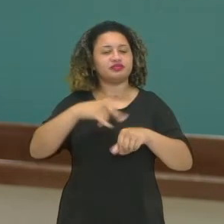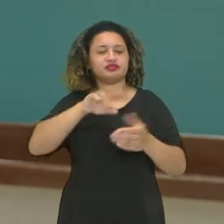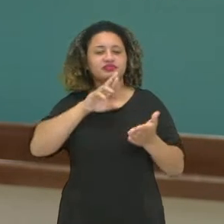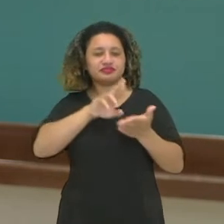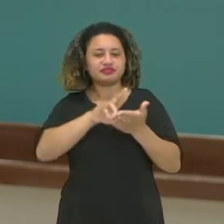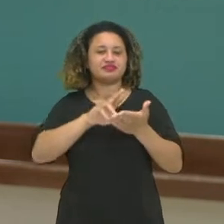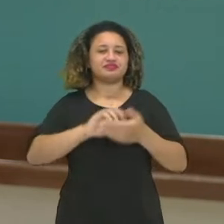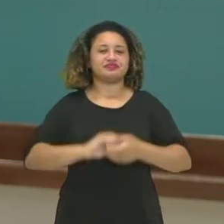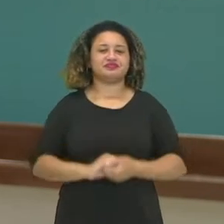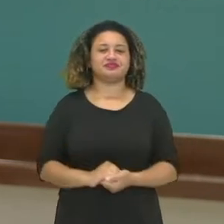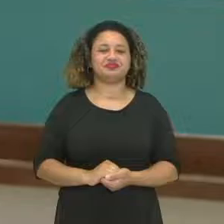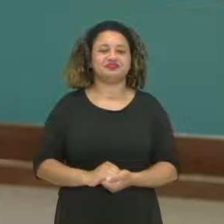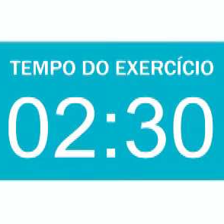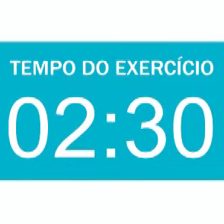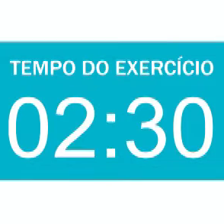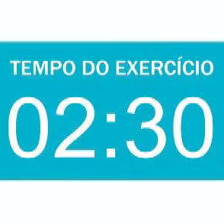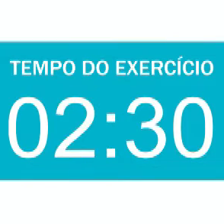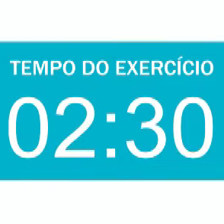vocês pensarem.